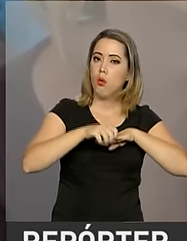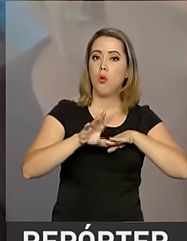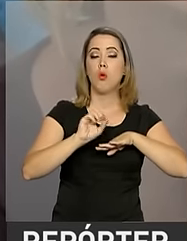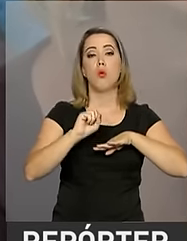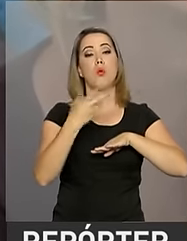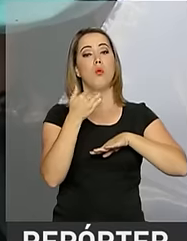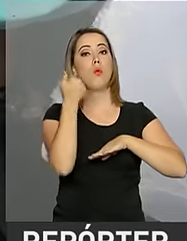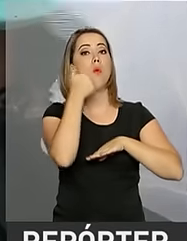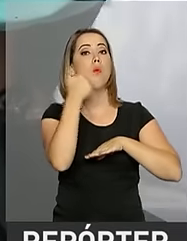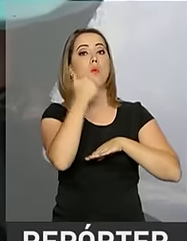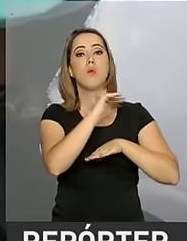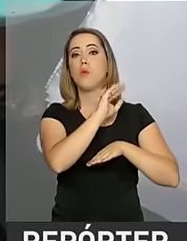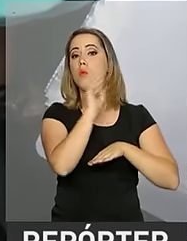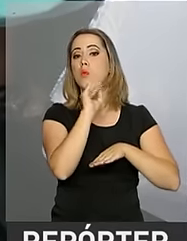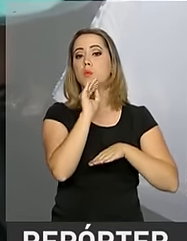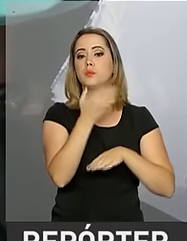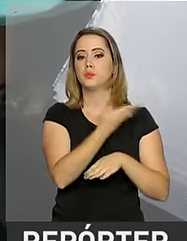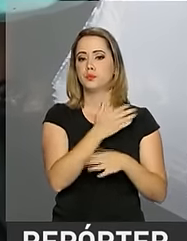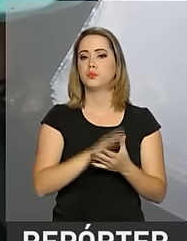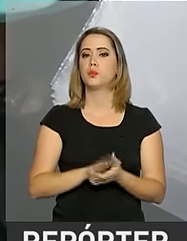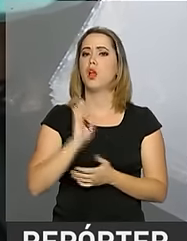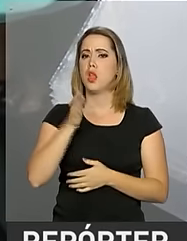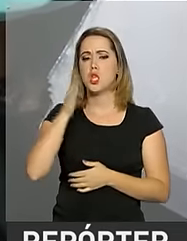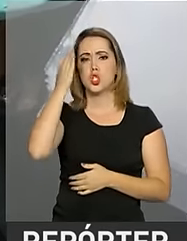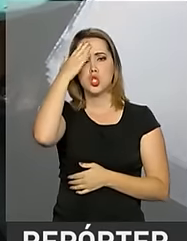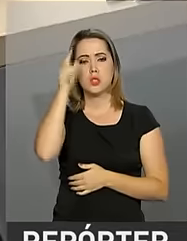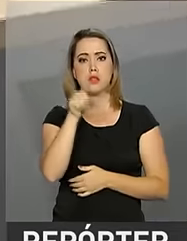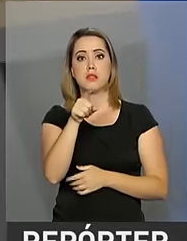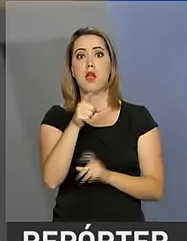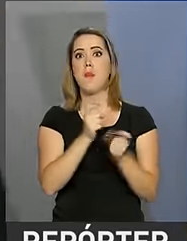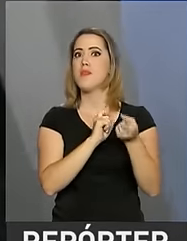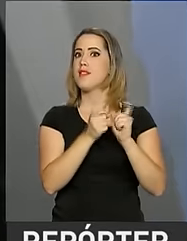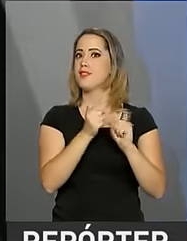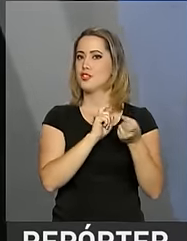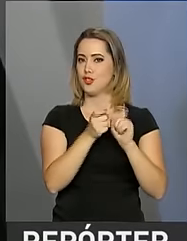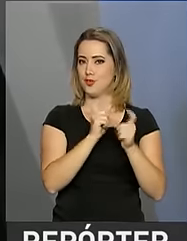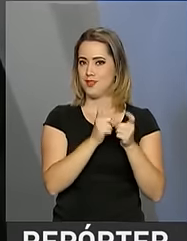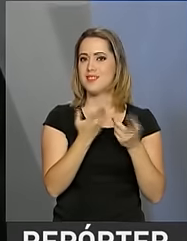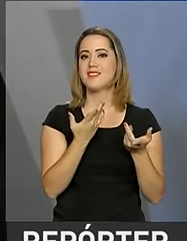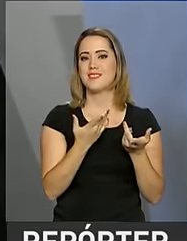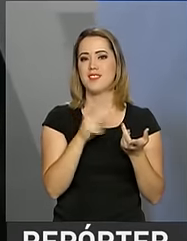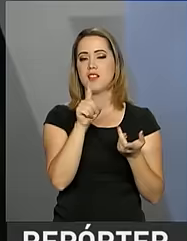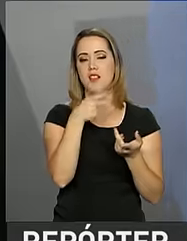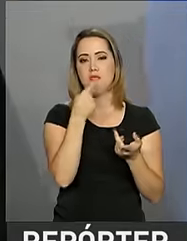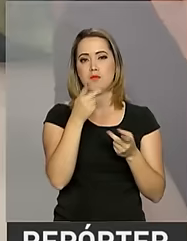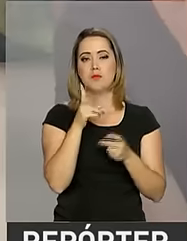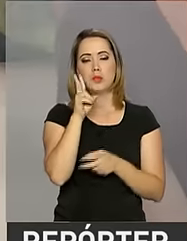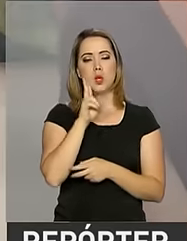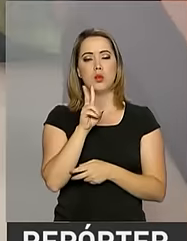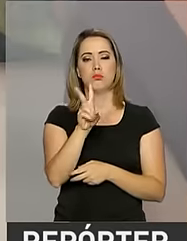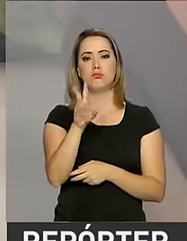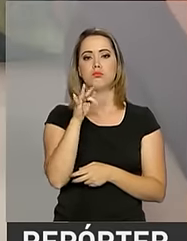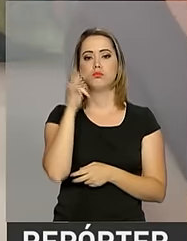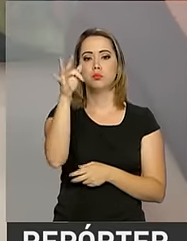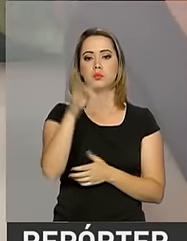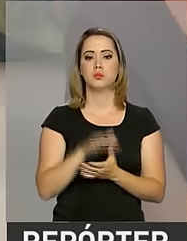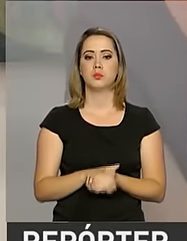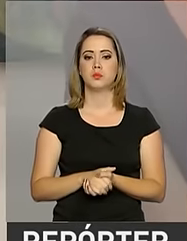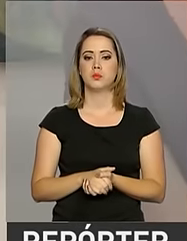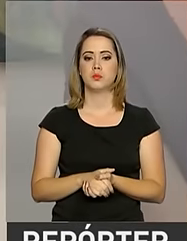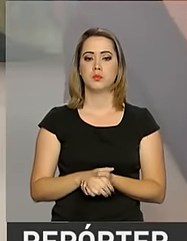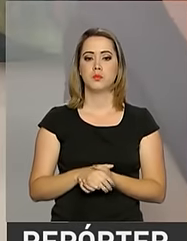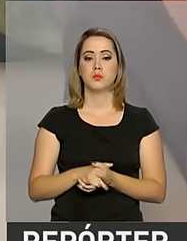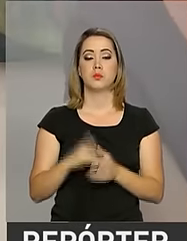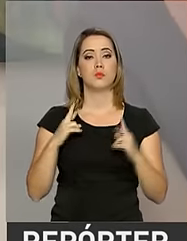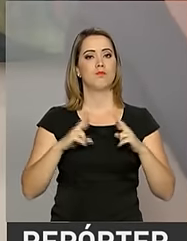de 1 mês e já aprendeu noções básicas de administração. Ele fala das expectativas para o futuro. Espero só melhoria,